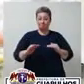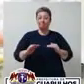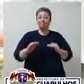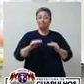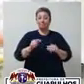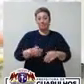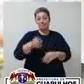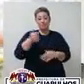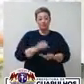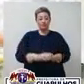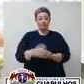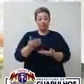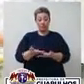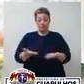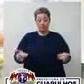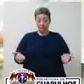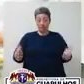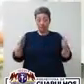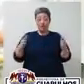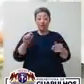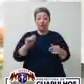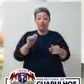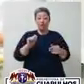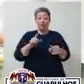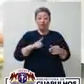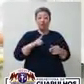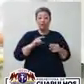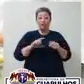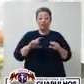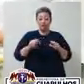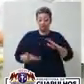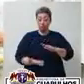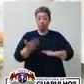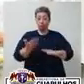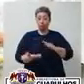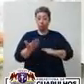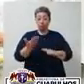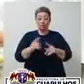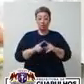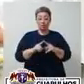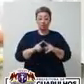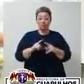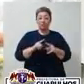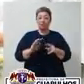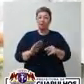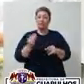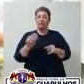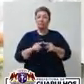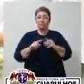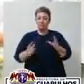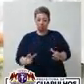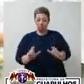você tirar aí o seu bolo. Essa forma que a gente está utilizando aqui hoje, é uma forma de fundo falso. Mas em casa, vocês